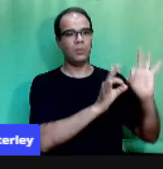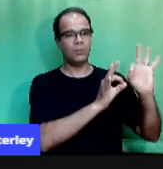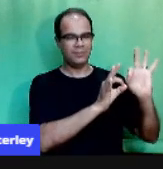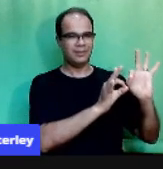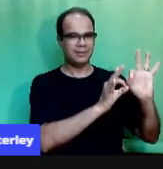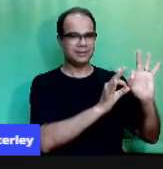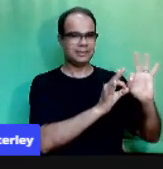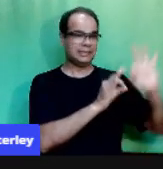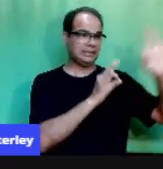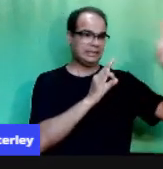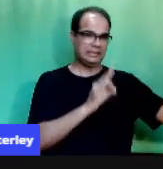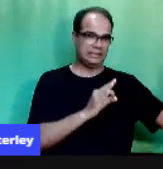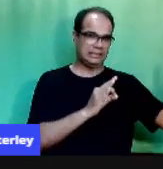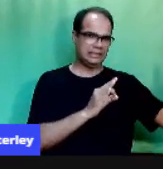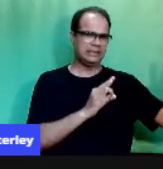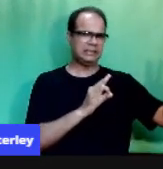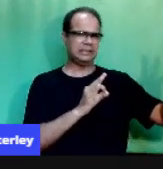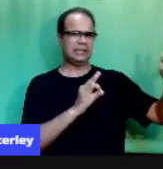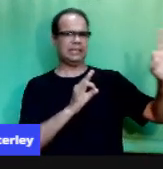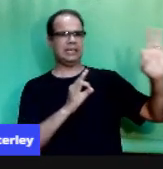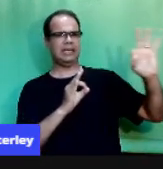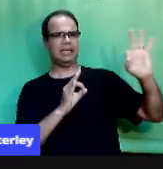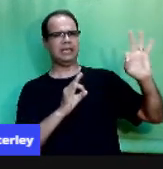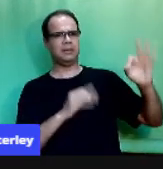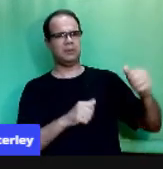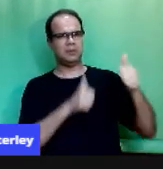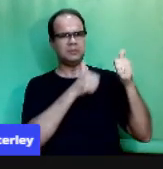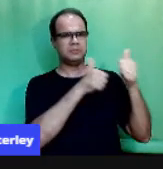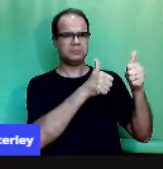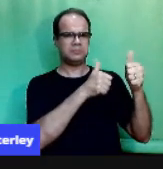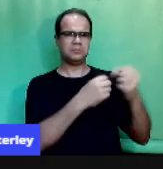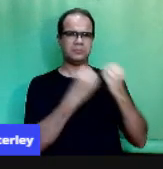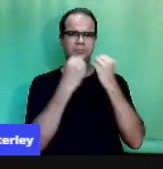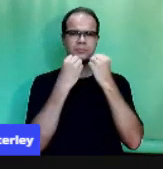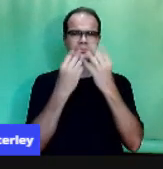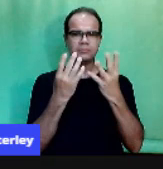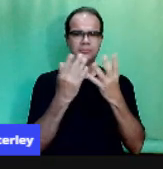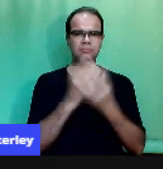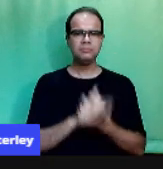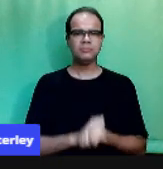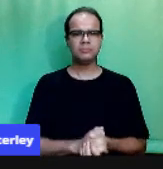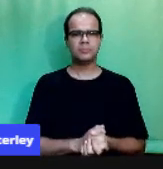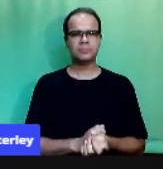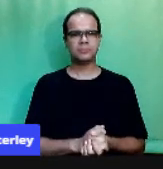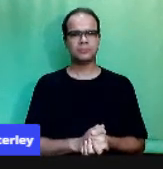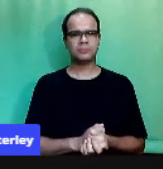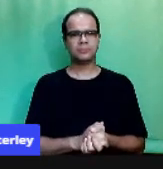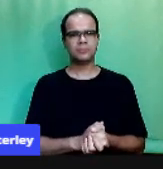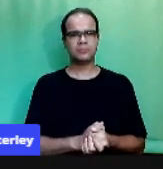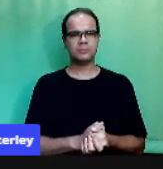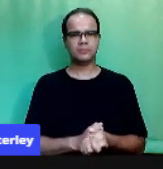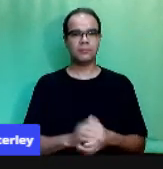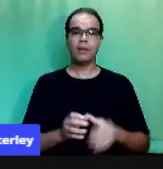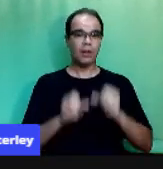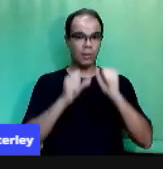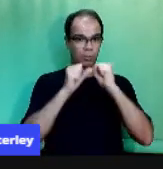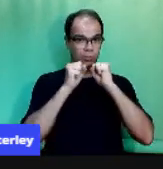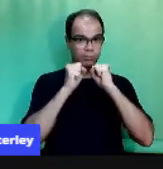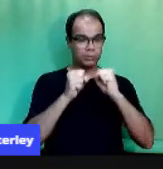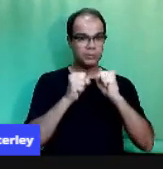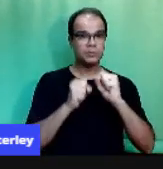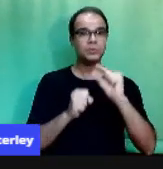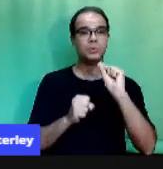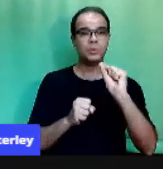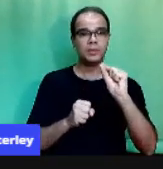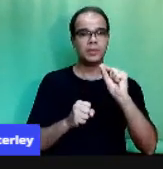que seja de qualidade. Bem, ao lado disso, o professor também poderá